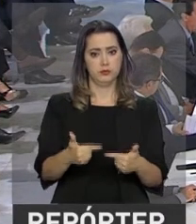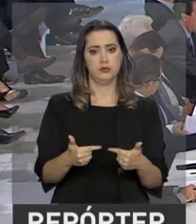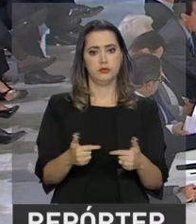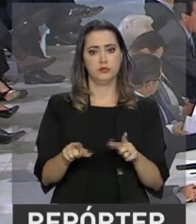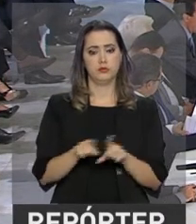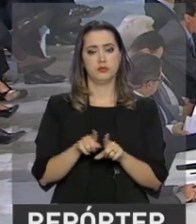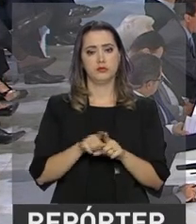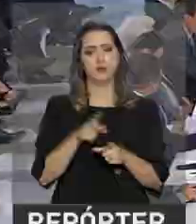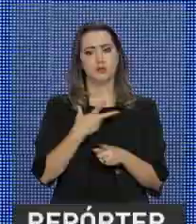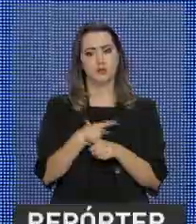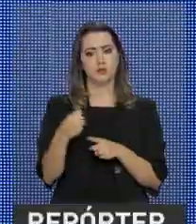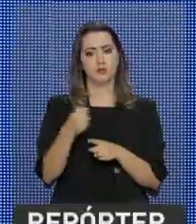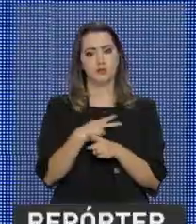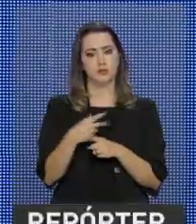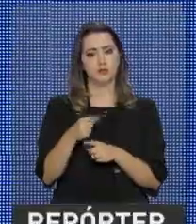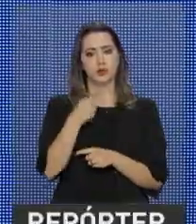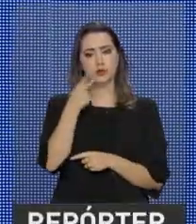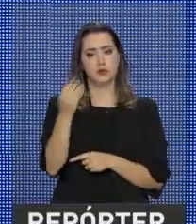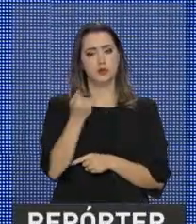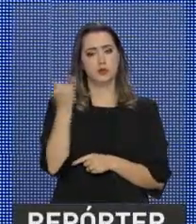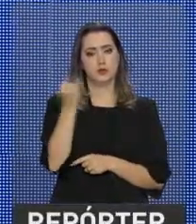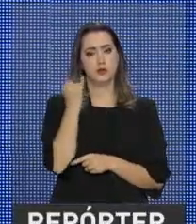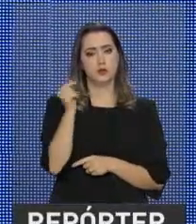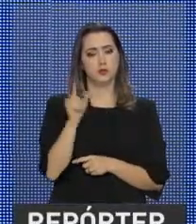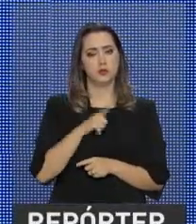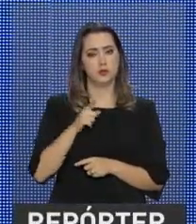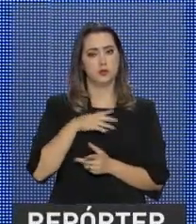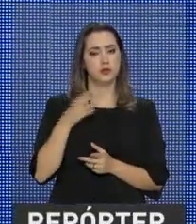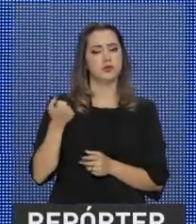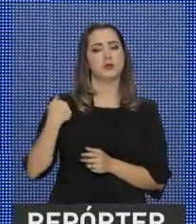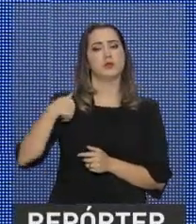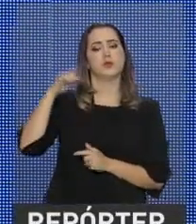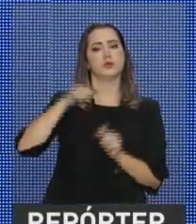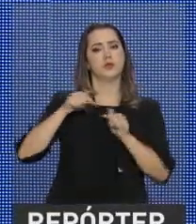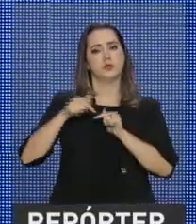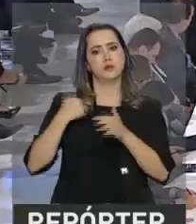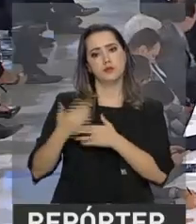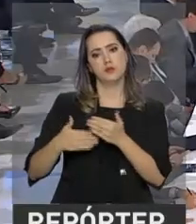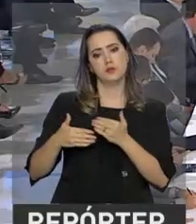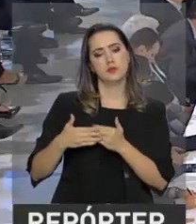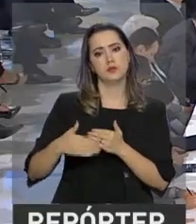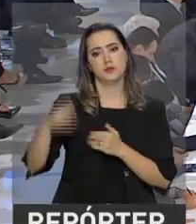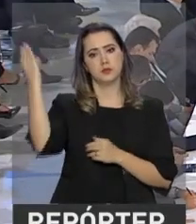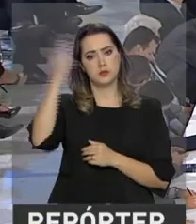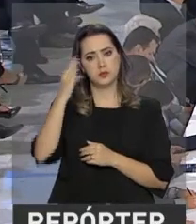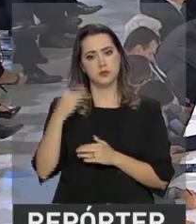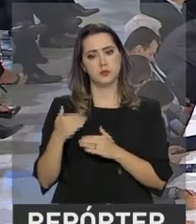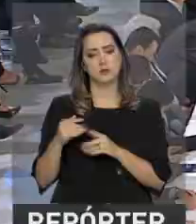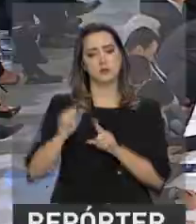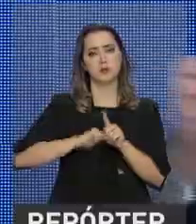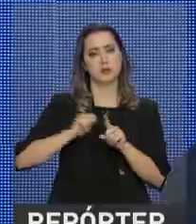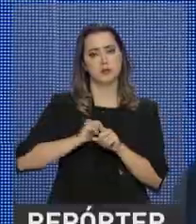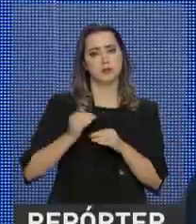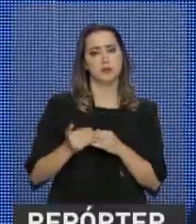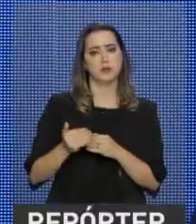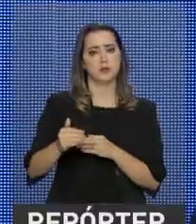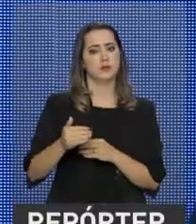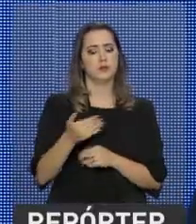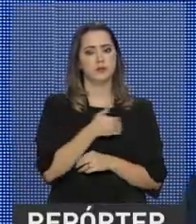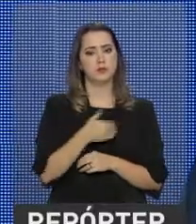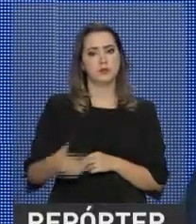de muitas vitórias. Temer destacou que ainda há muito o que se fazer pelo Brasil nos próximos meses de governo. Se